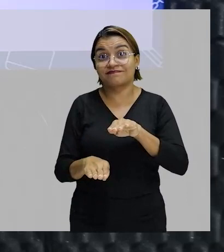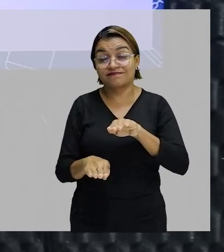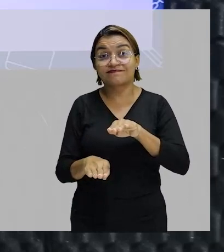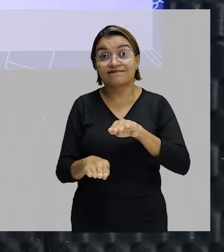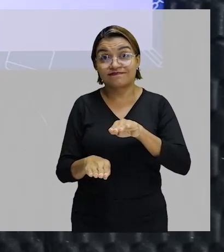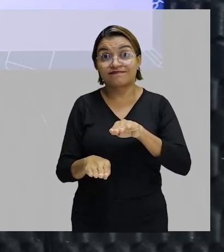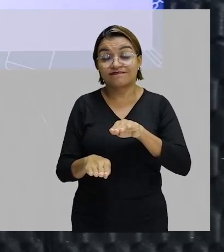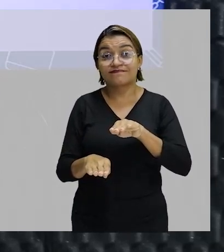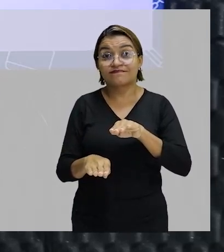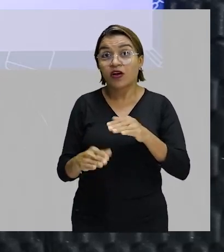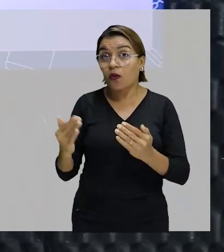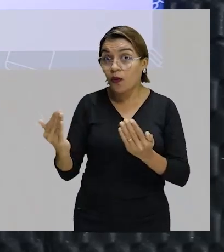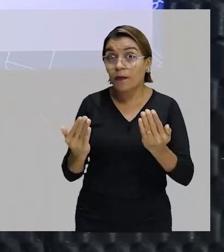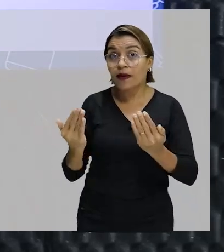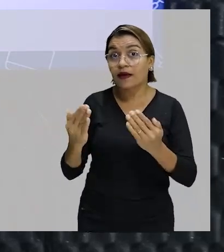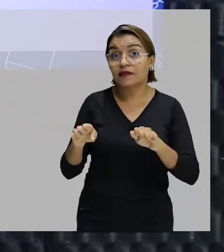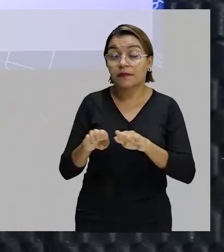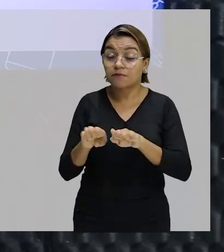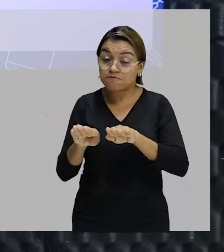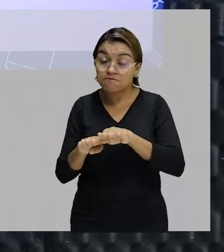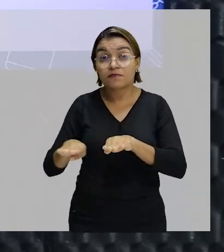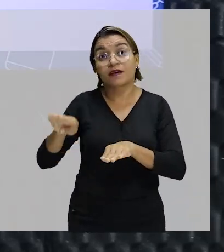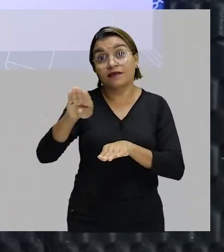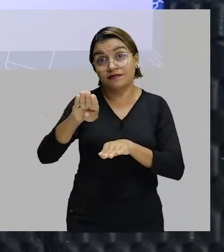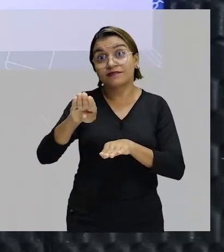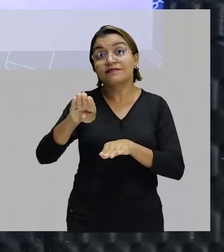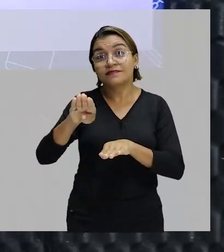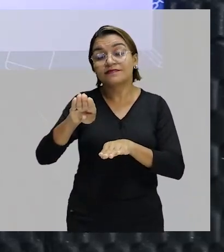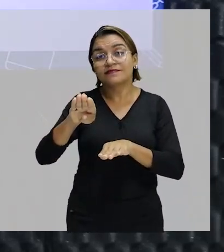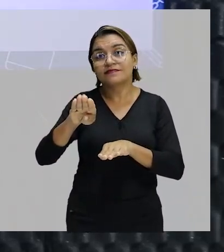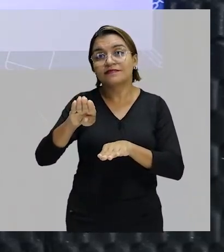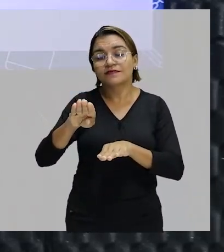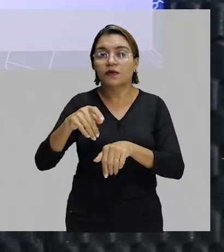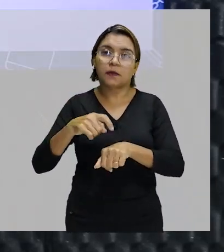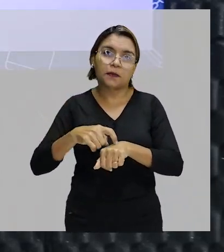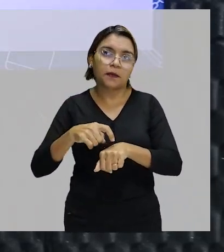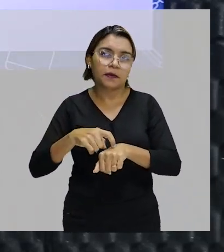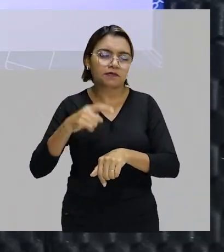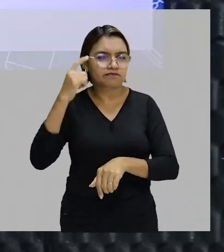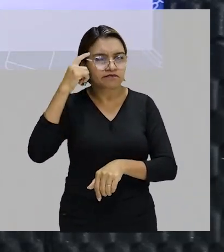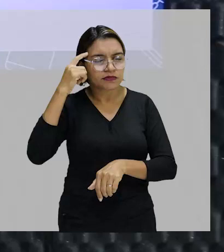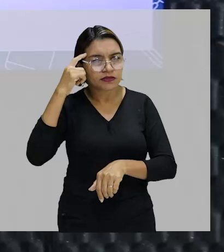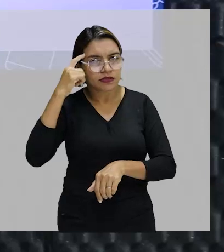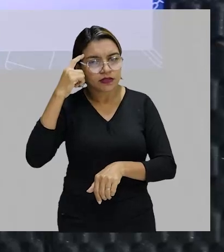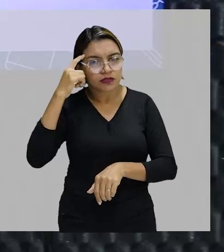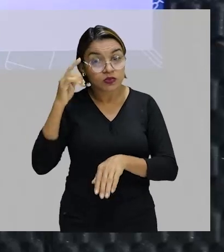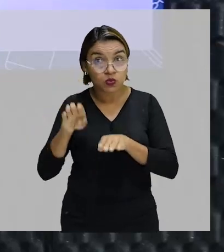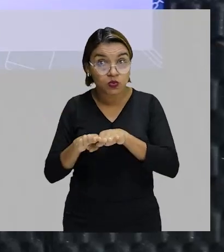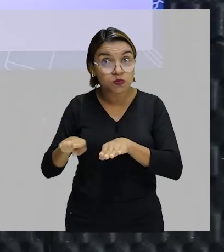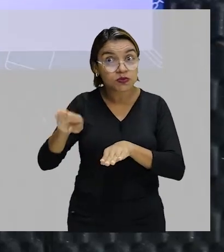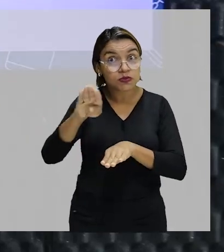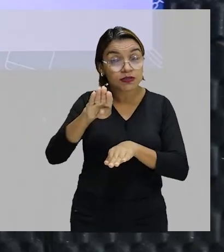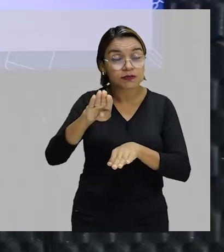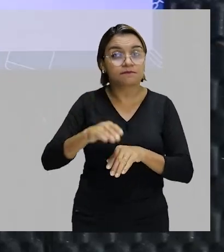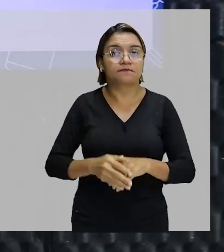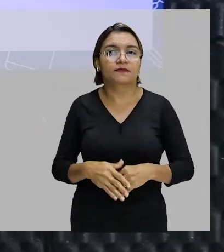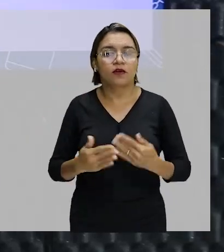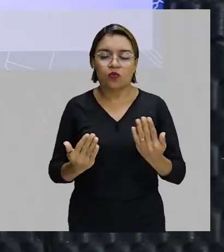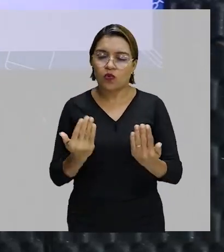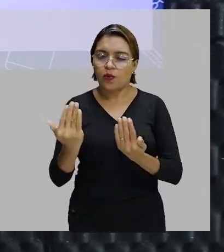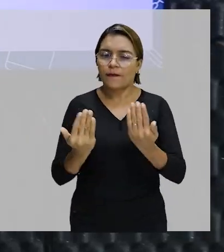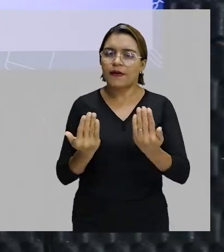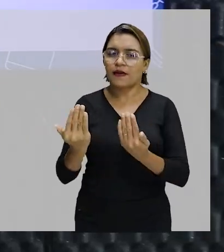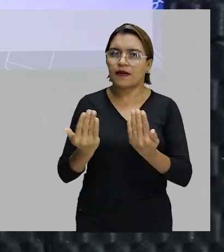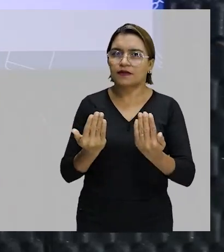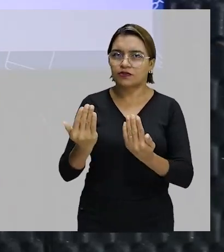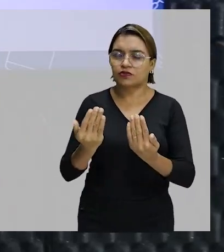de inferioridade, e pode comparar um mais do que o outro, quando a gente pensa no grau de superioridade. Então, o comparativo, como o próprio